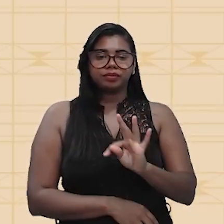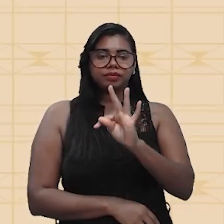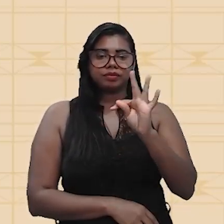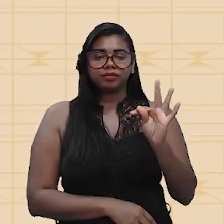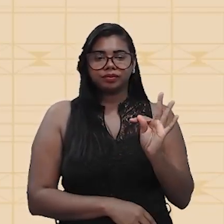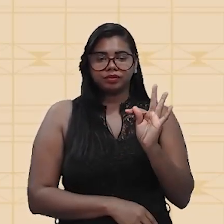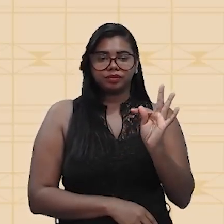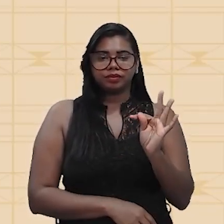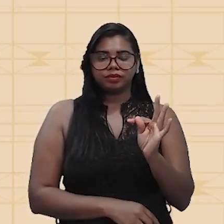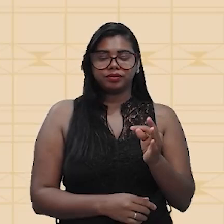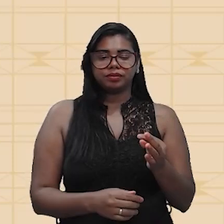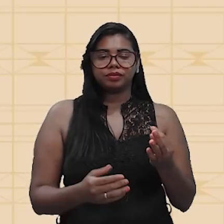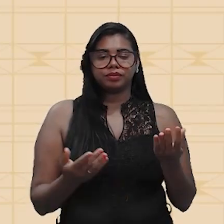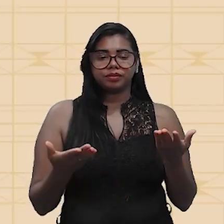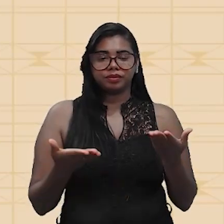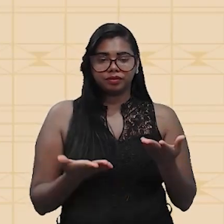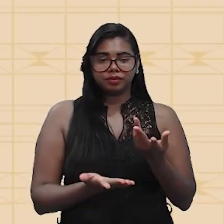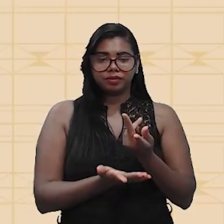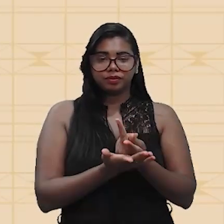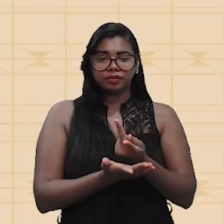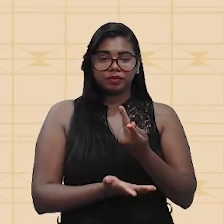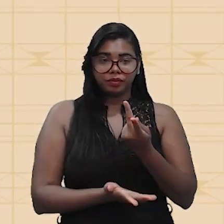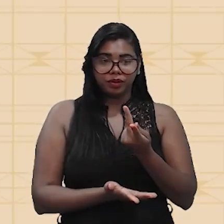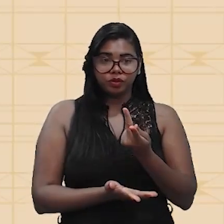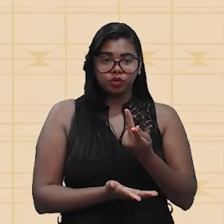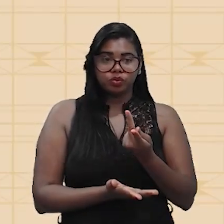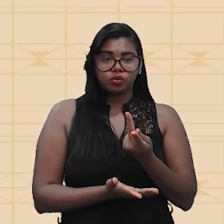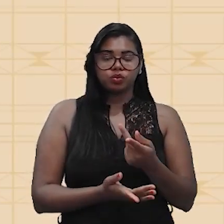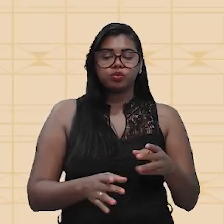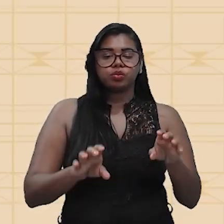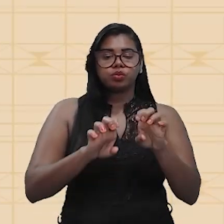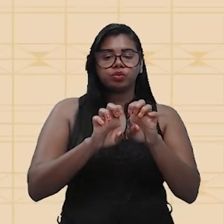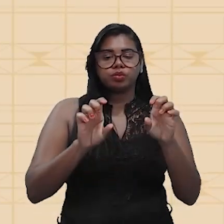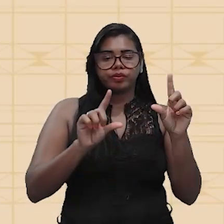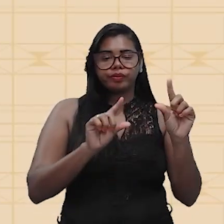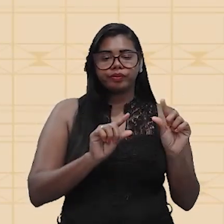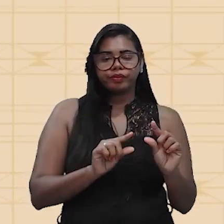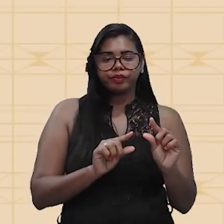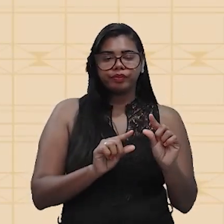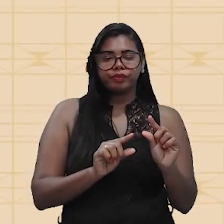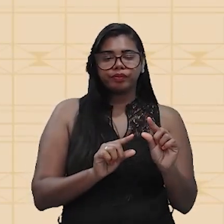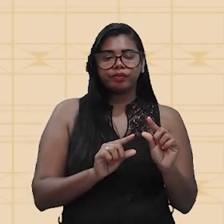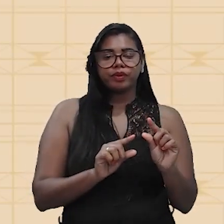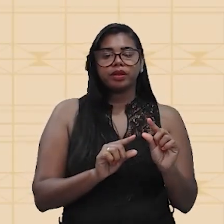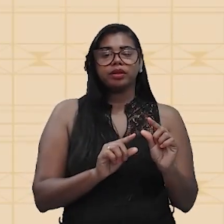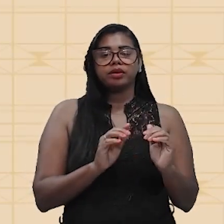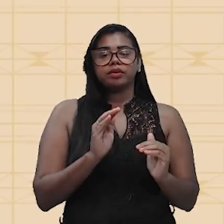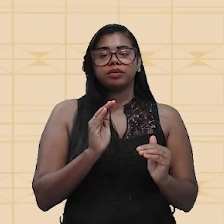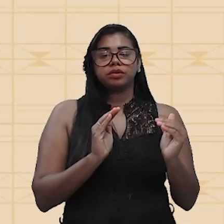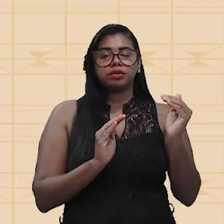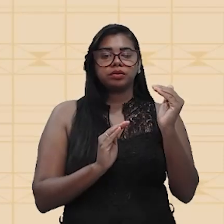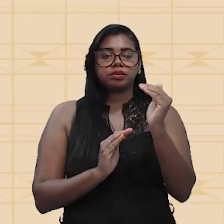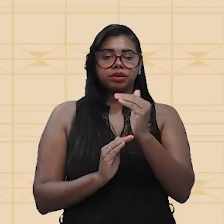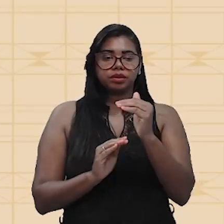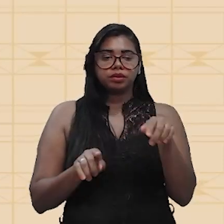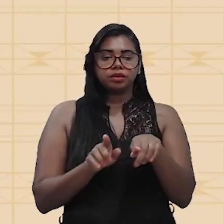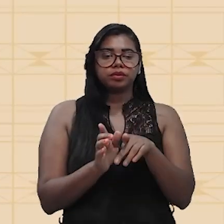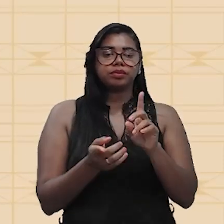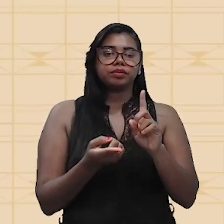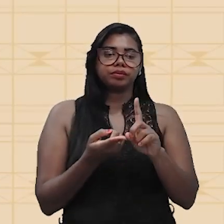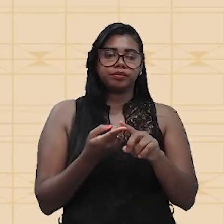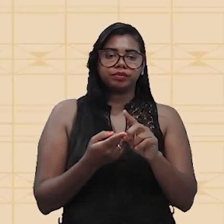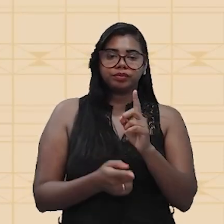agora, pessoal, que o resultado desse rendimento ele vai dar um valor superior a 1. Pois é, porque como nós